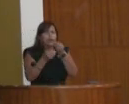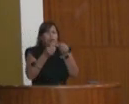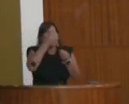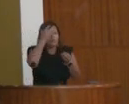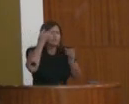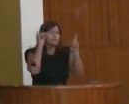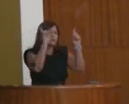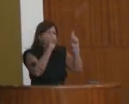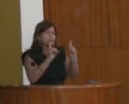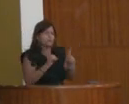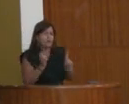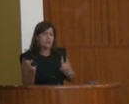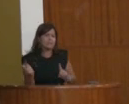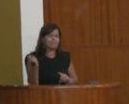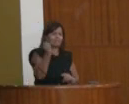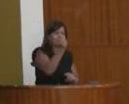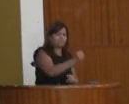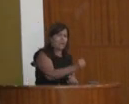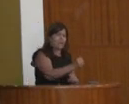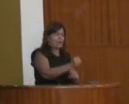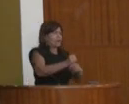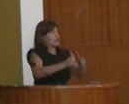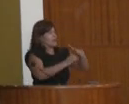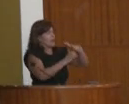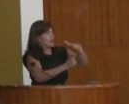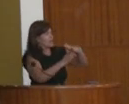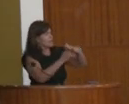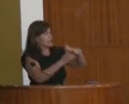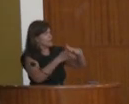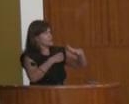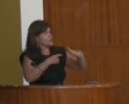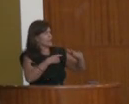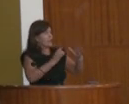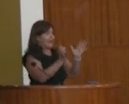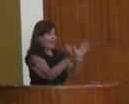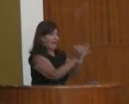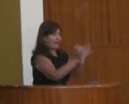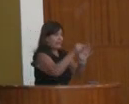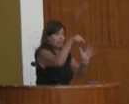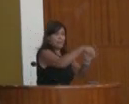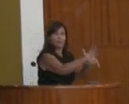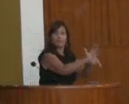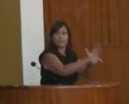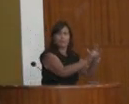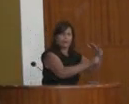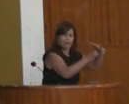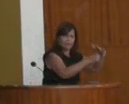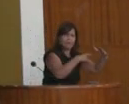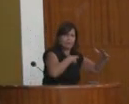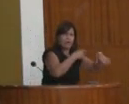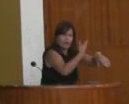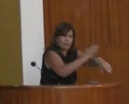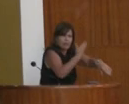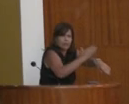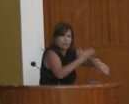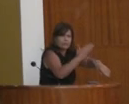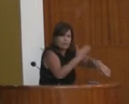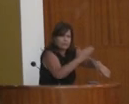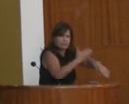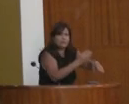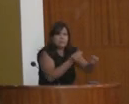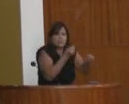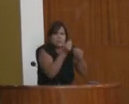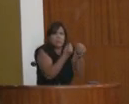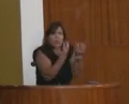é inserida na empresa, se a equipe recebe algum treinamento para recebê-lo de forma que ele seja